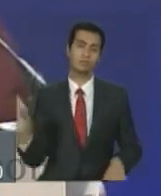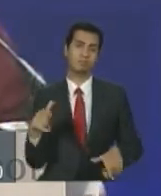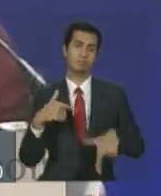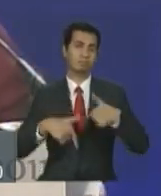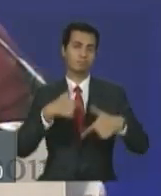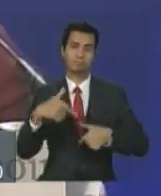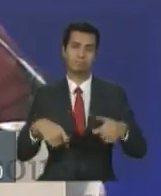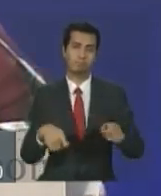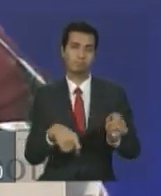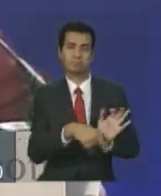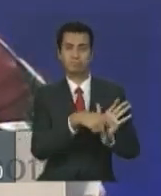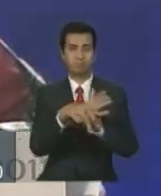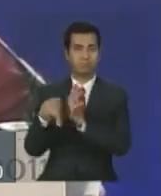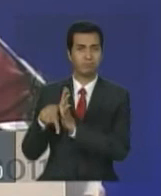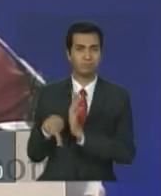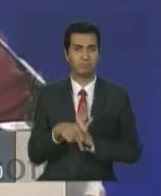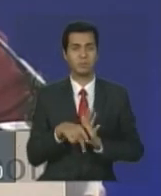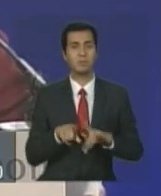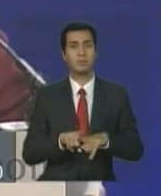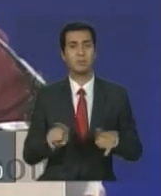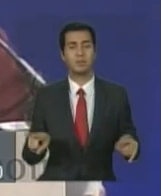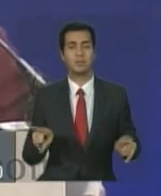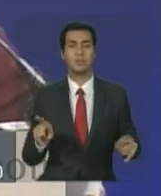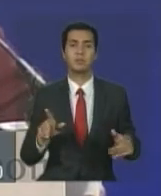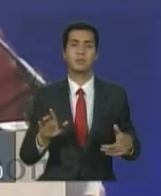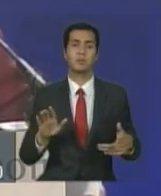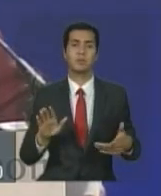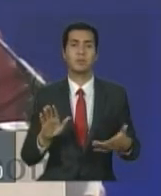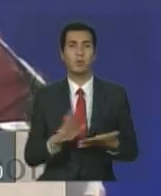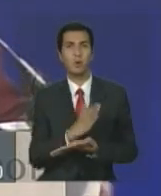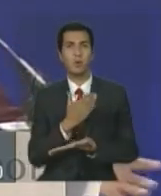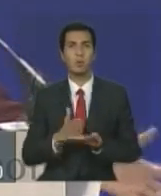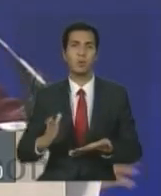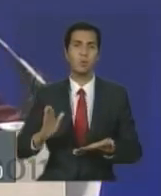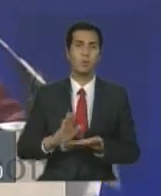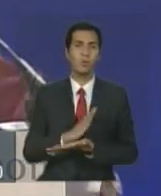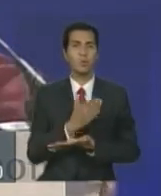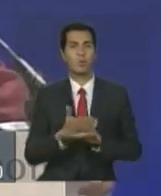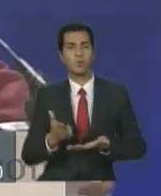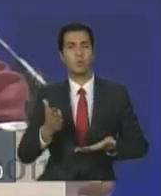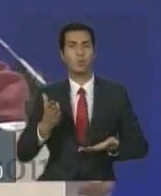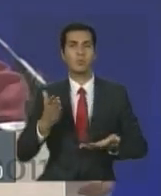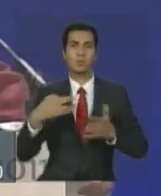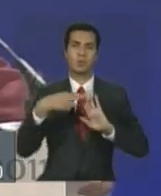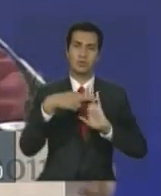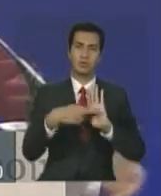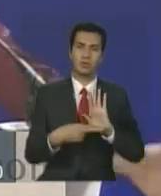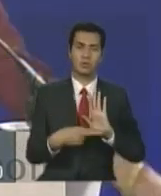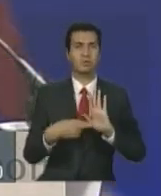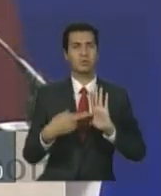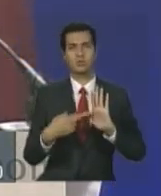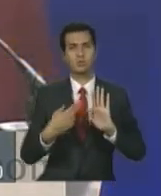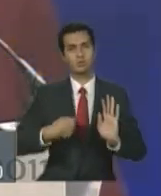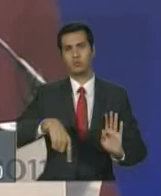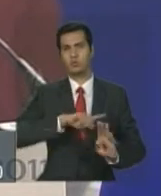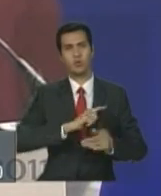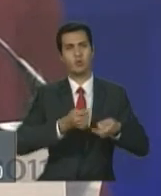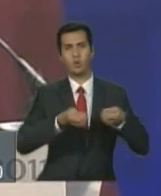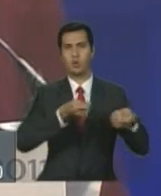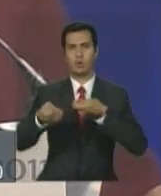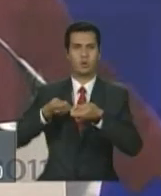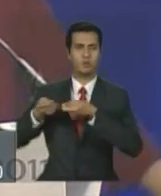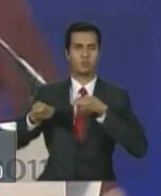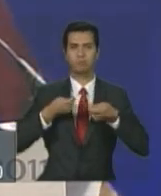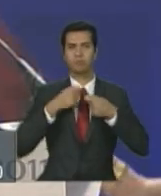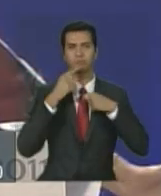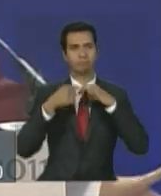Agora, tem algumas medidas que nós nunca vamos controlar. Não vamos controlar a